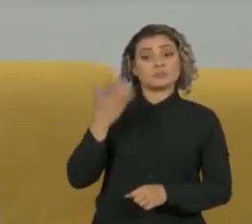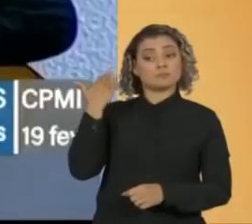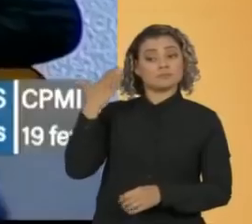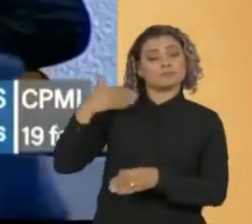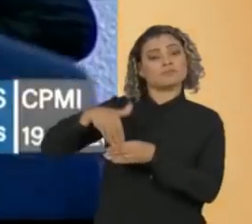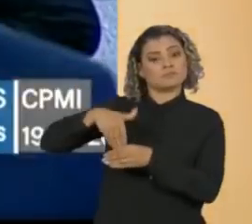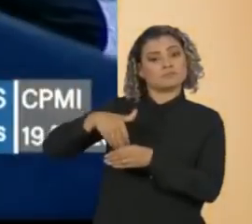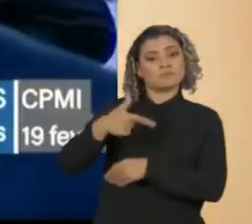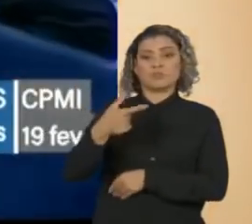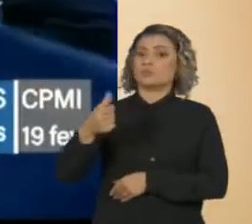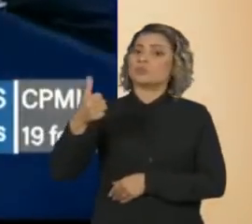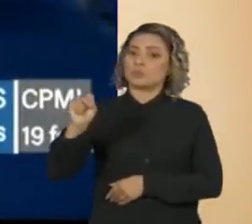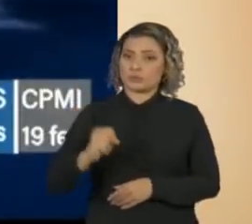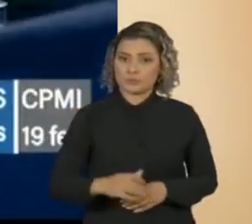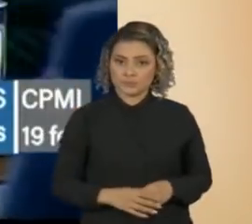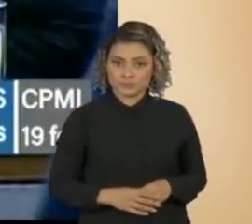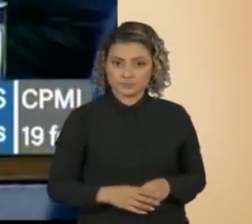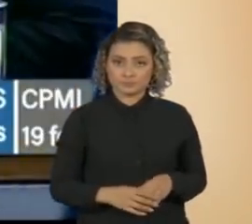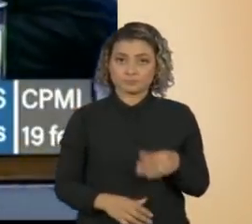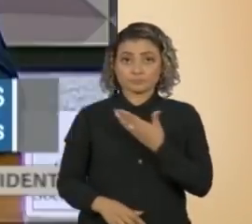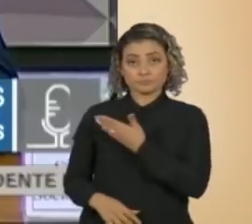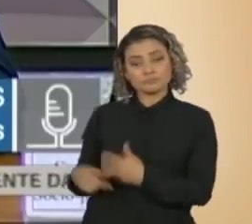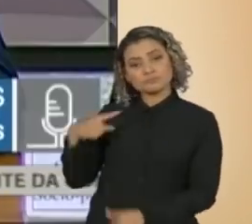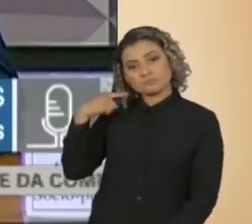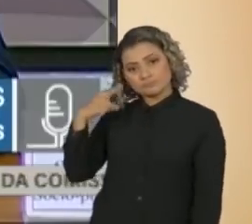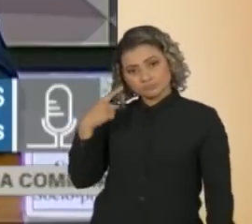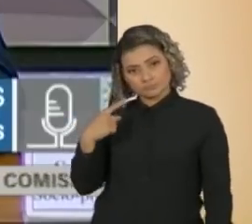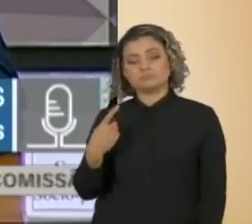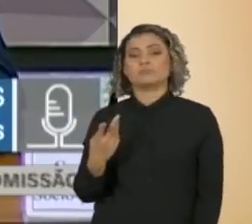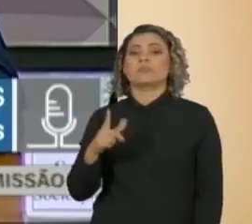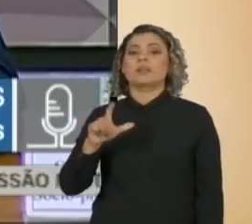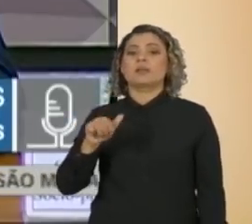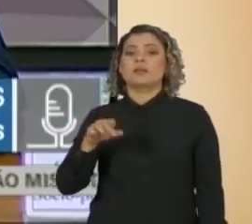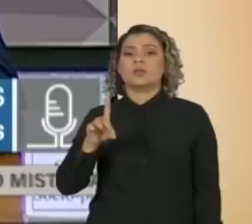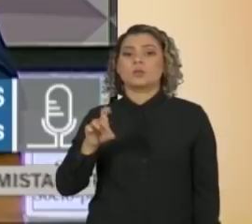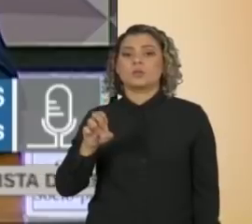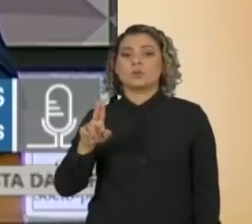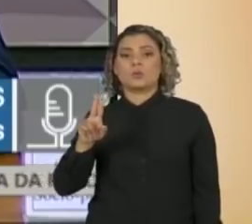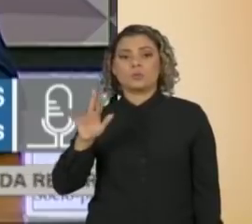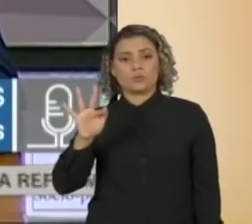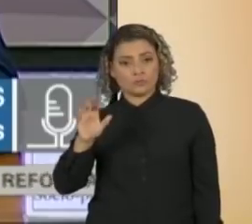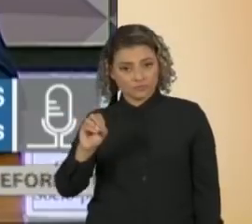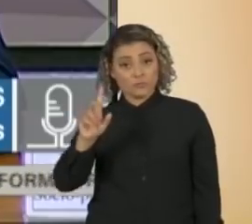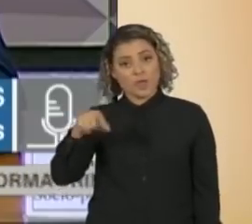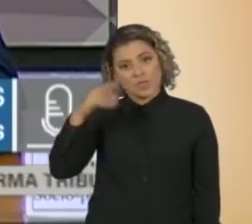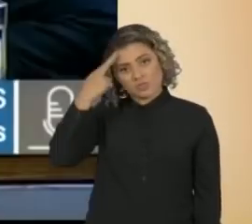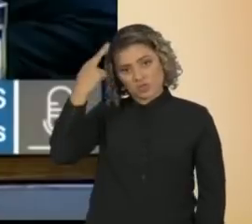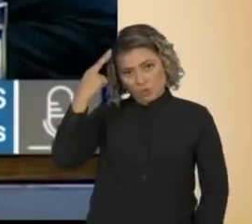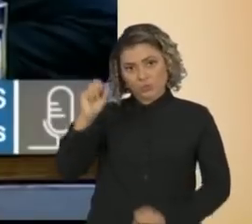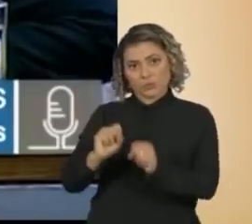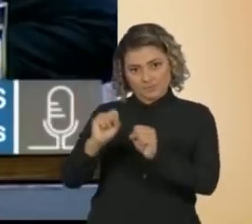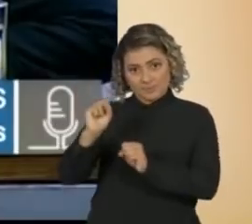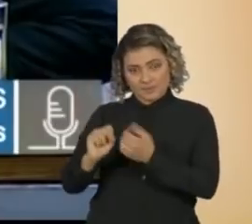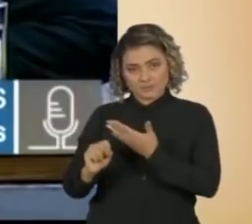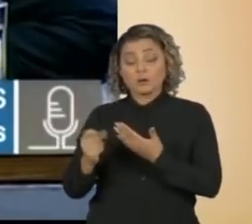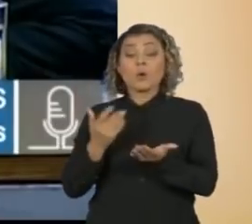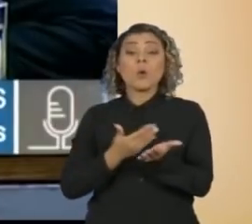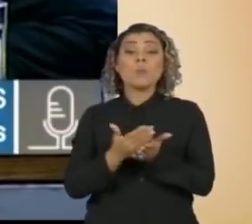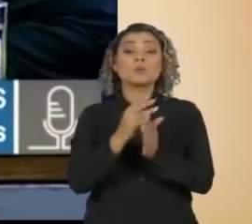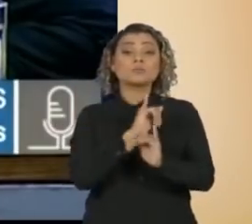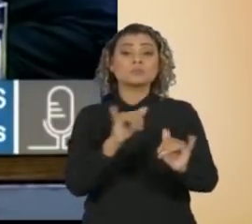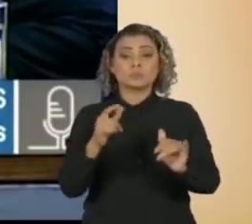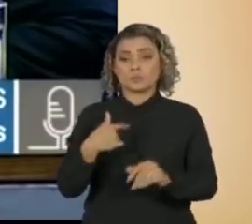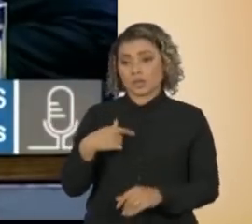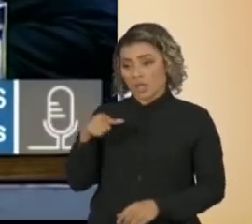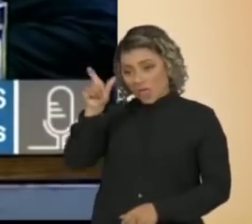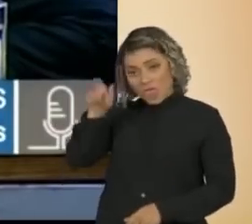eleição. O advogado de Lindolfo, Antônio Alves Neto, sócio proprietário da empresa Iacos, começou dizendo que seu